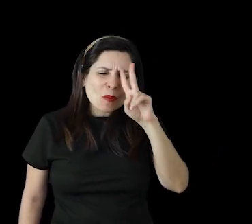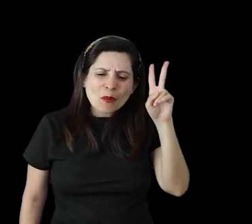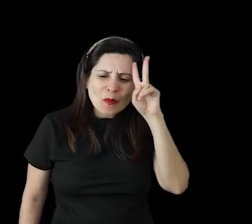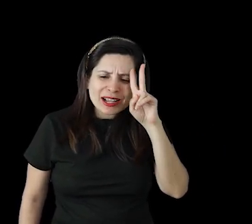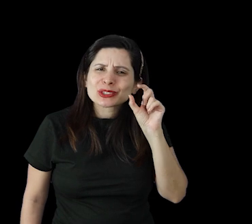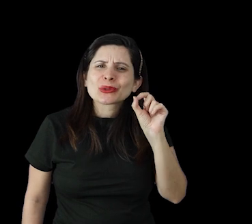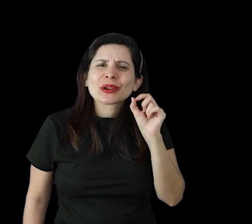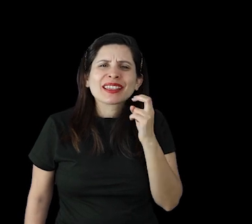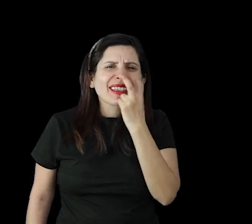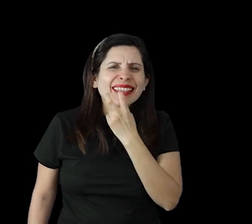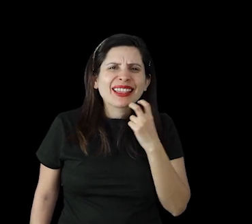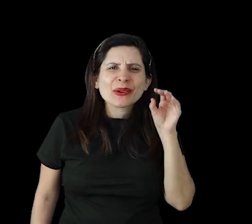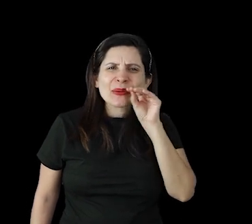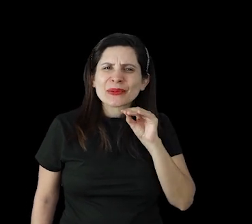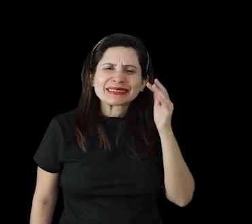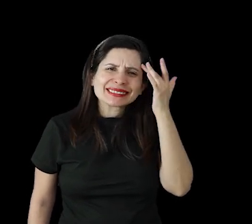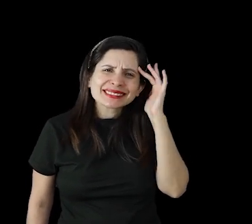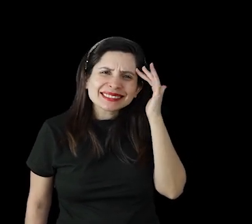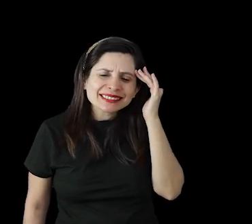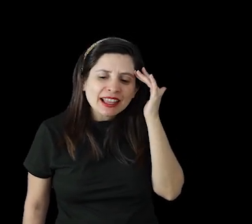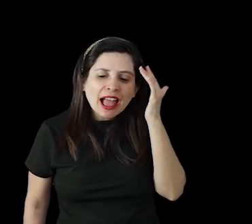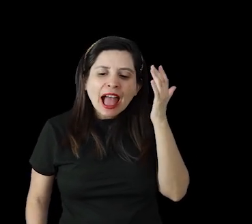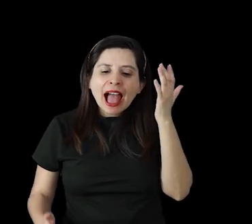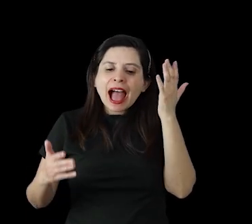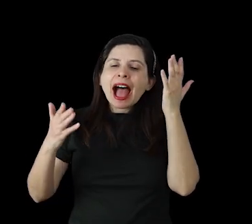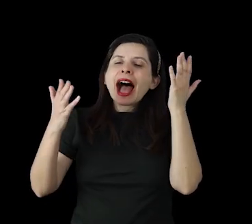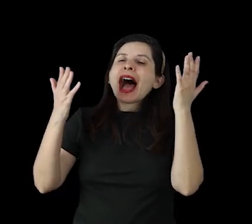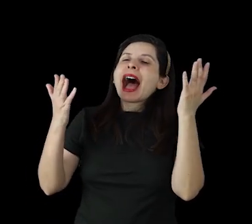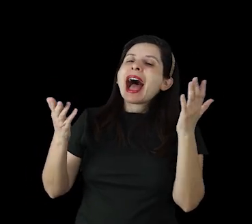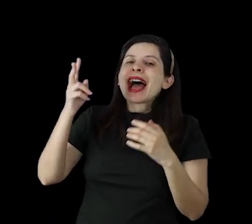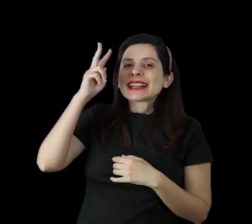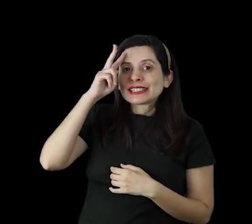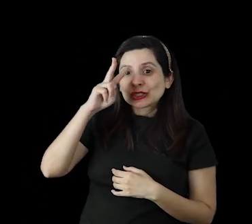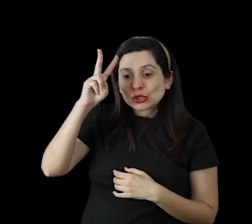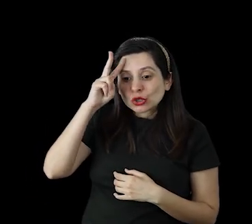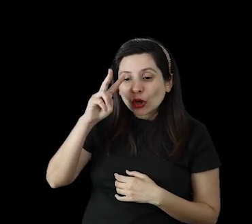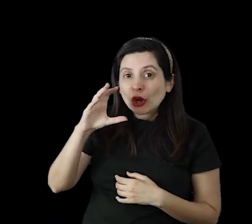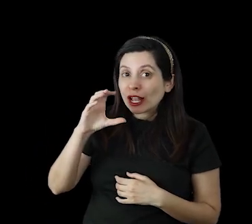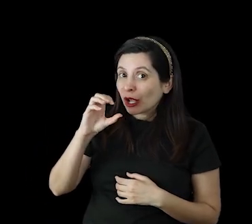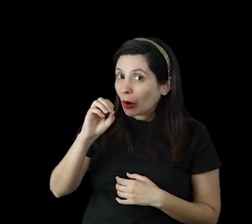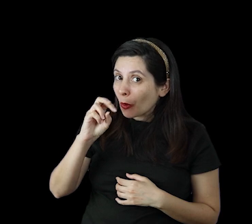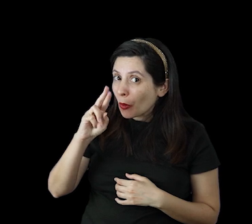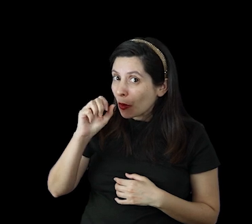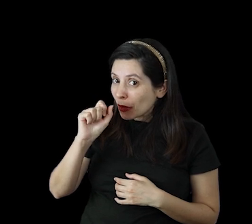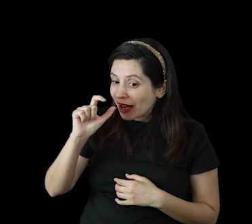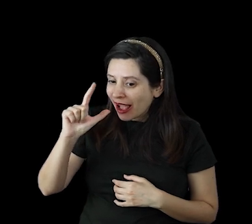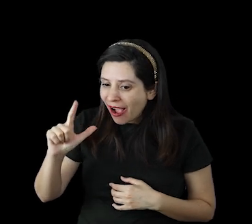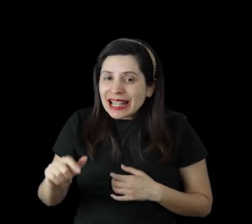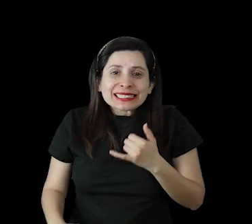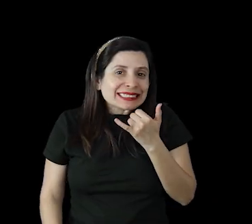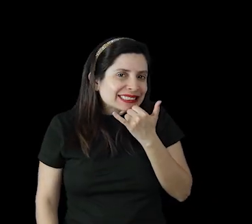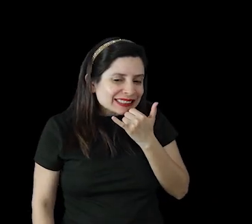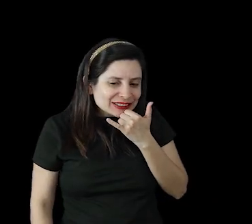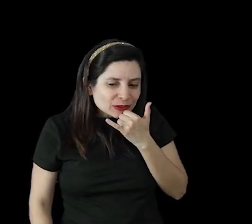não sei o quê, oral, coral, não entendi direito, desculpa. Tá, numa história coral. Quando a gente Eu nunca ouvi falar, desculpa, nesse coral é